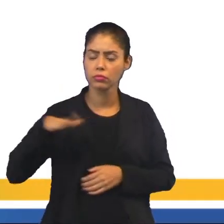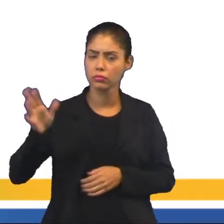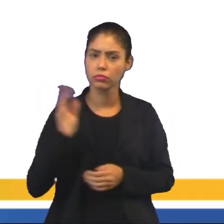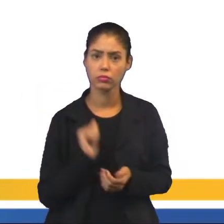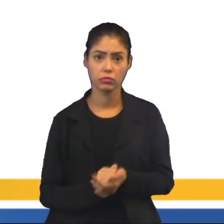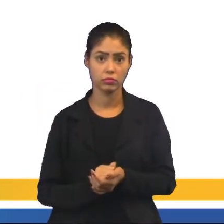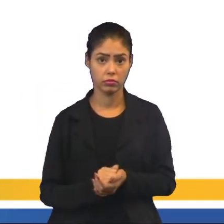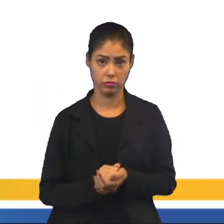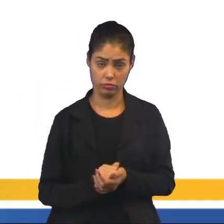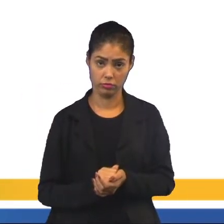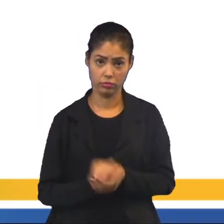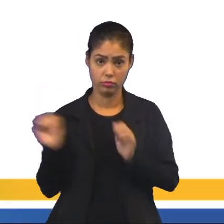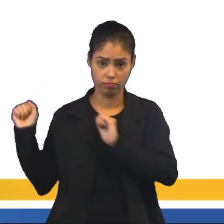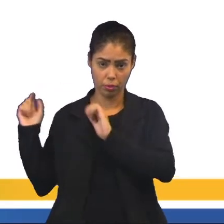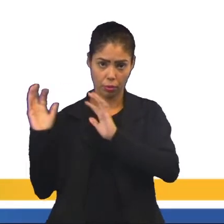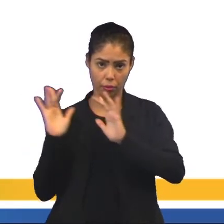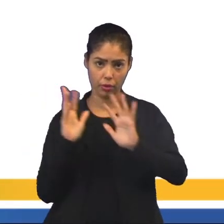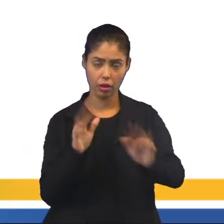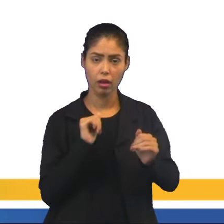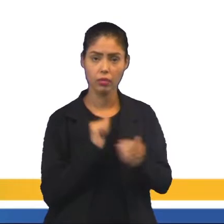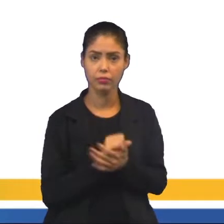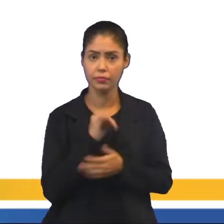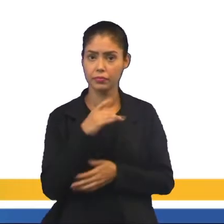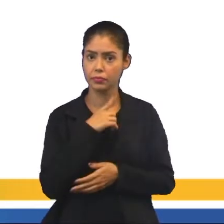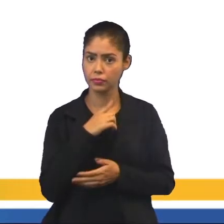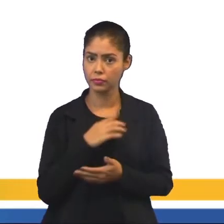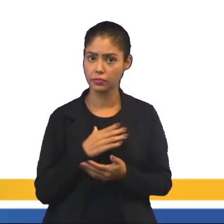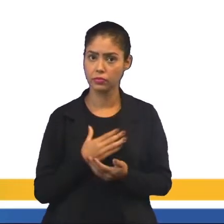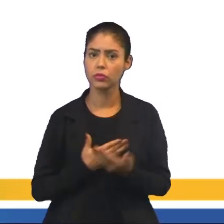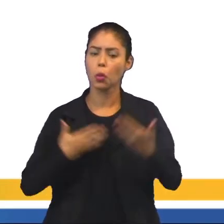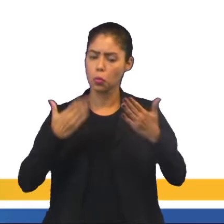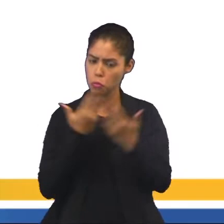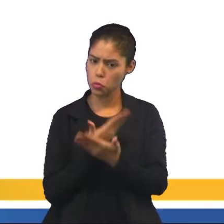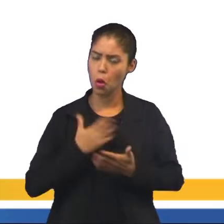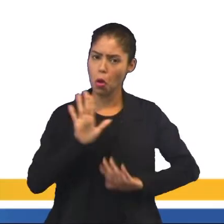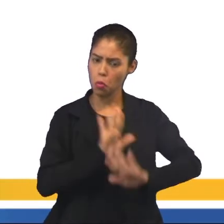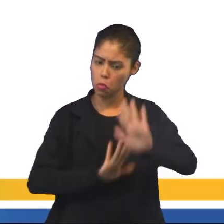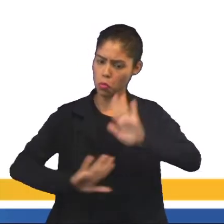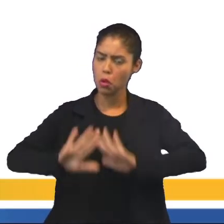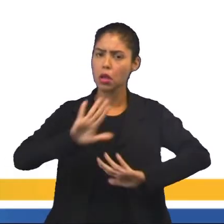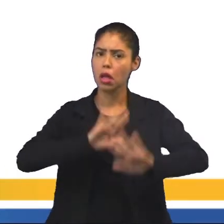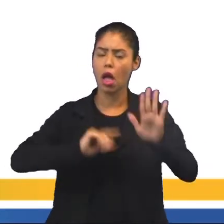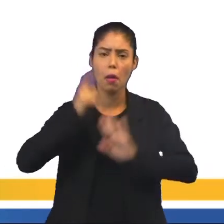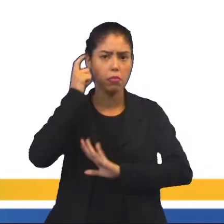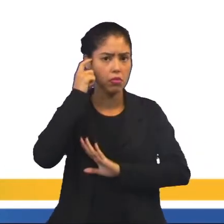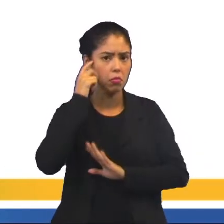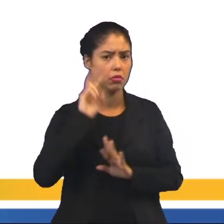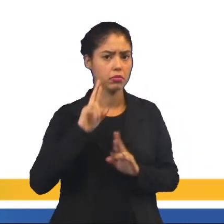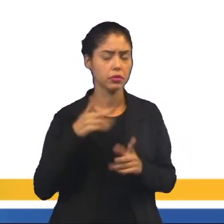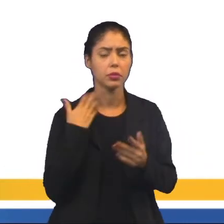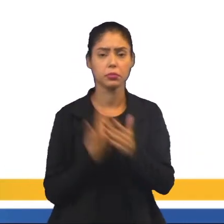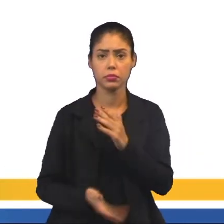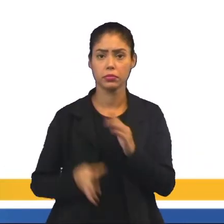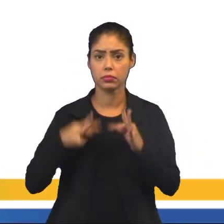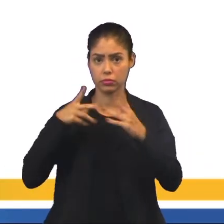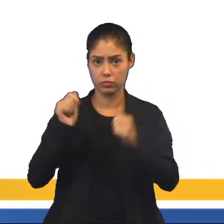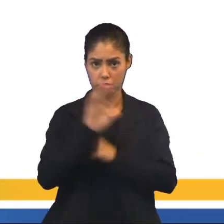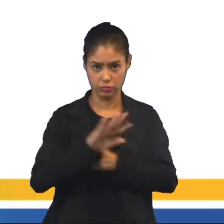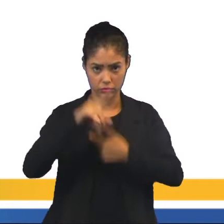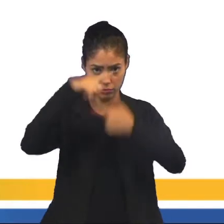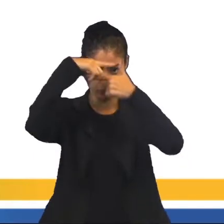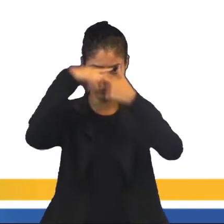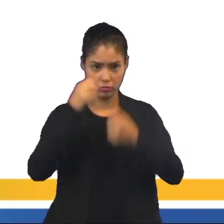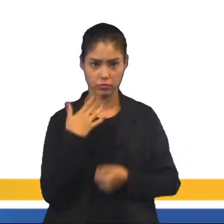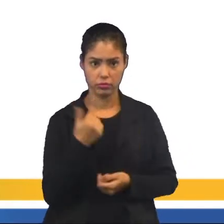assim férteis, aí se não tiver uma orientação, se não tiver uma noção, você se perde no meio da